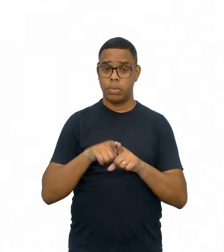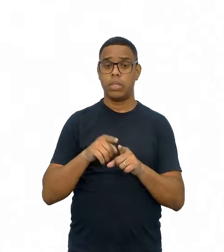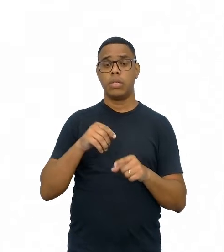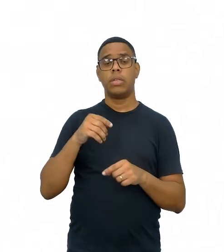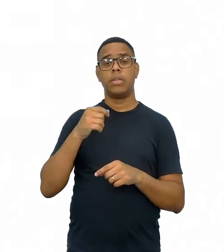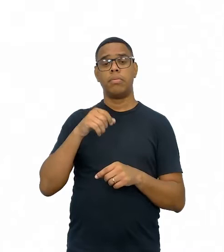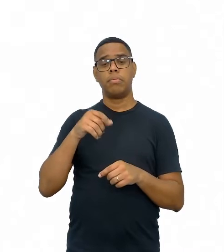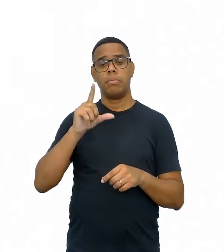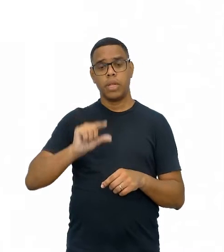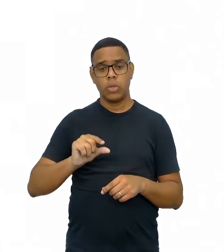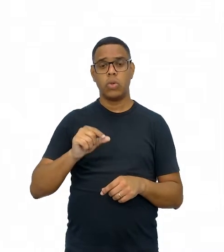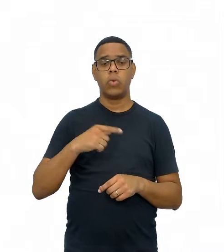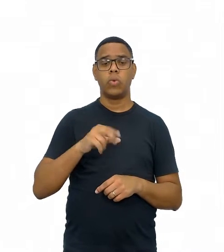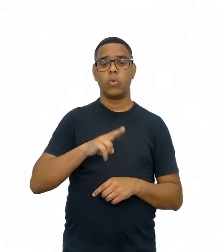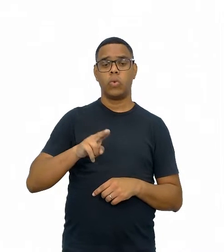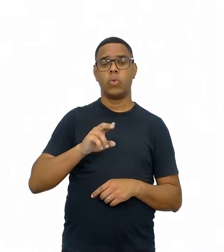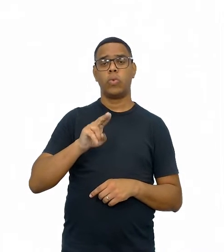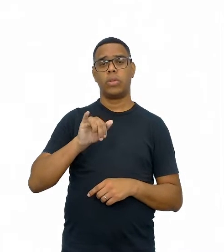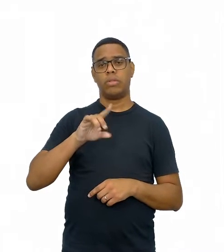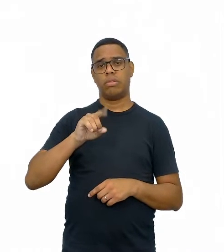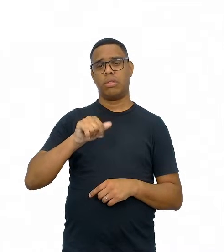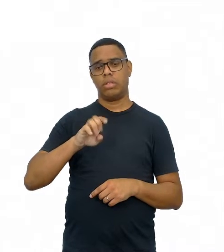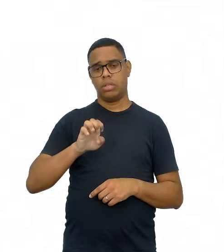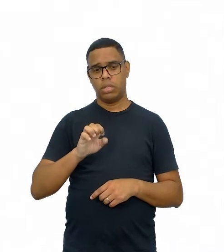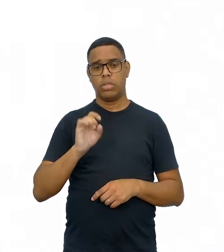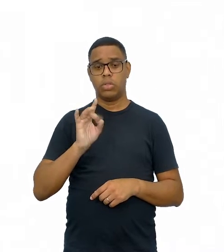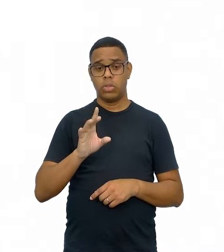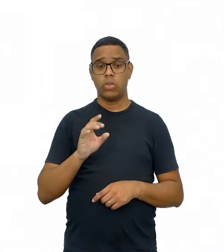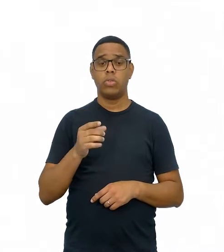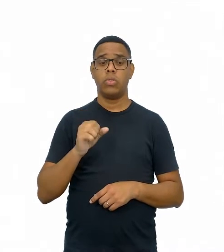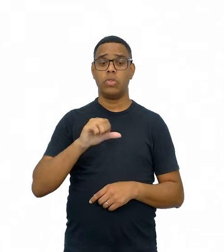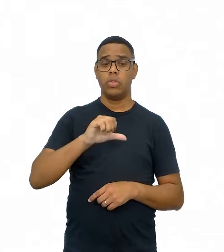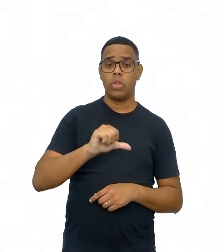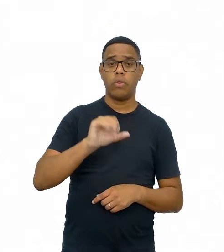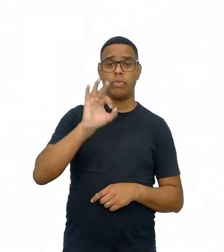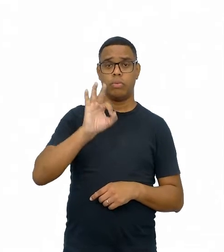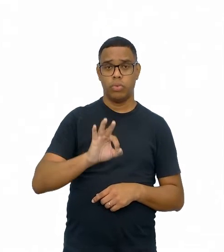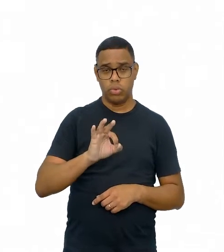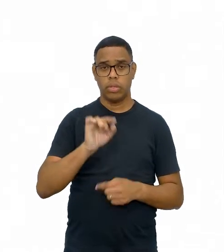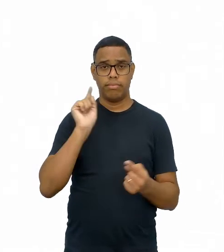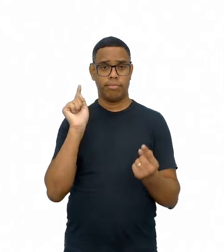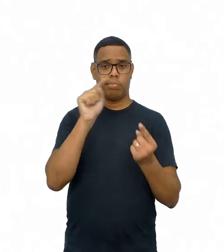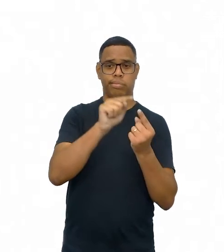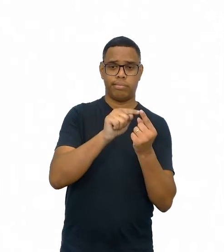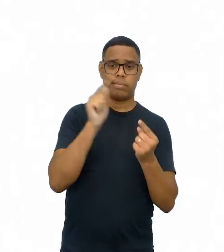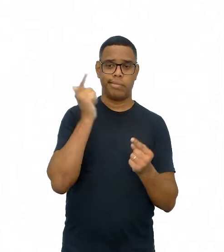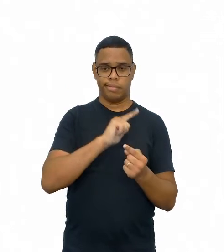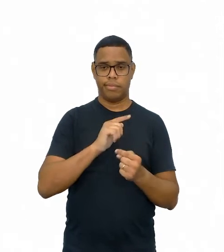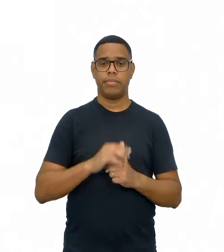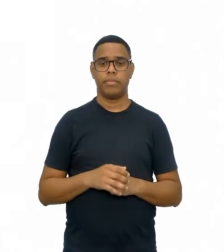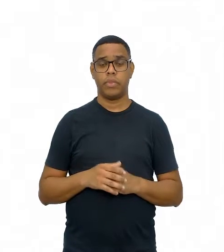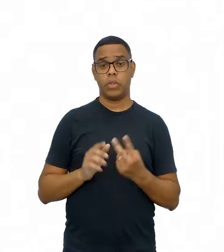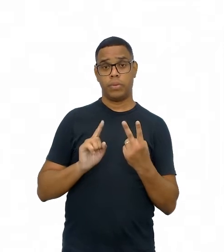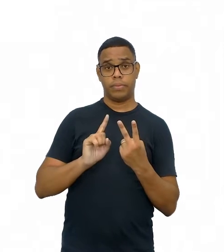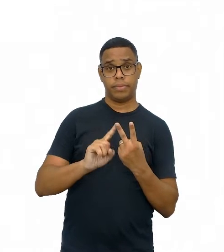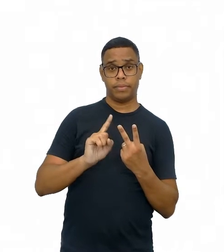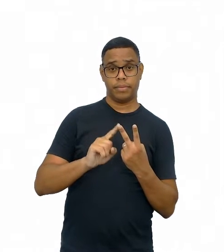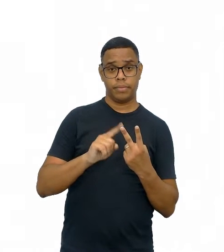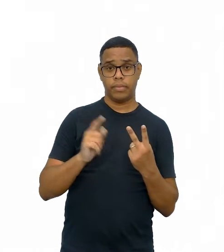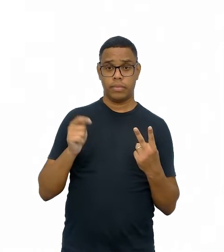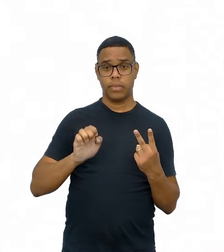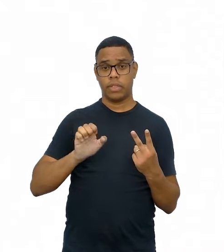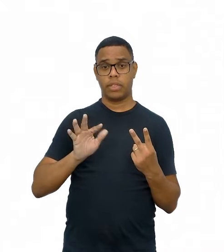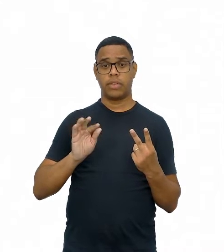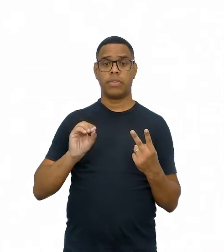de medida menor que uma unidade, com apenas 9% de acerto. A outra habilidade é